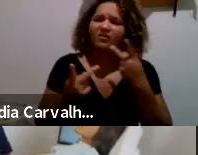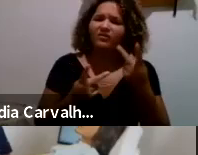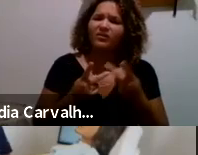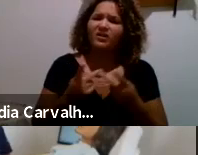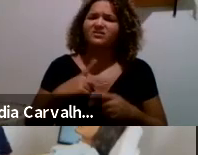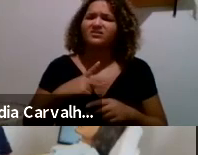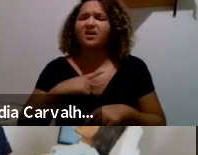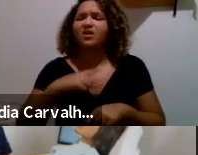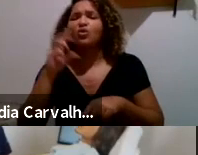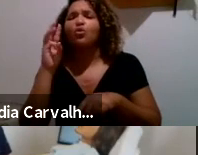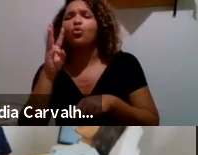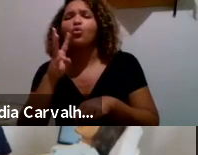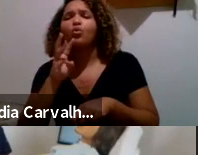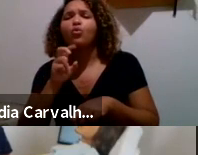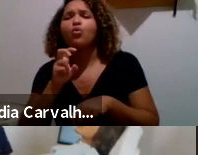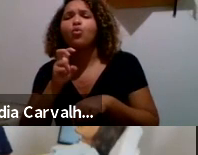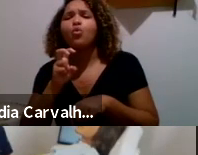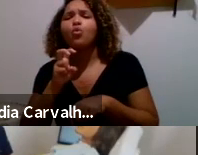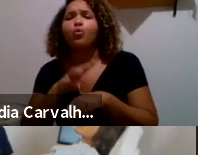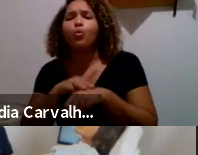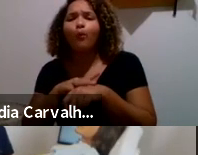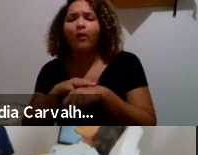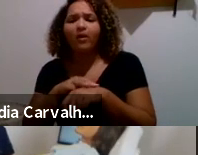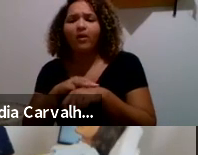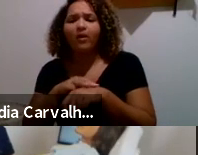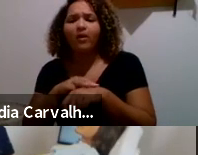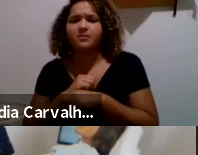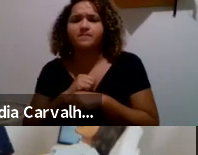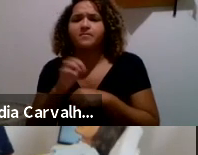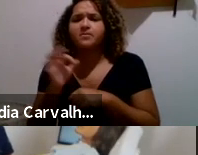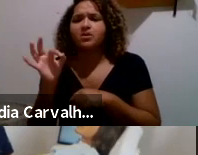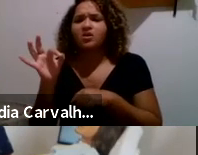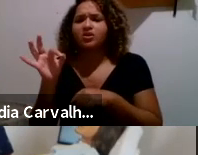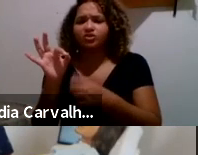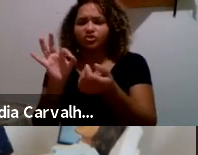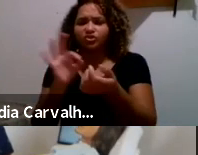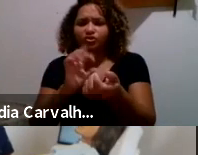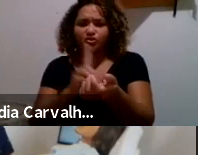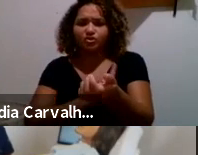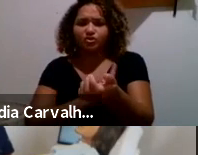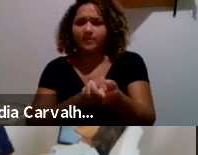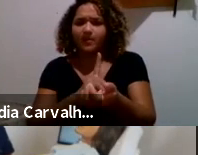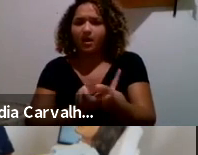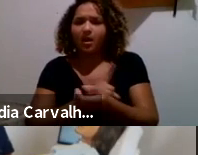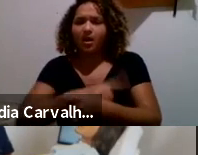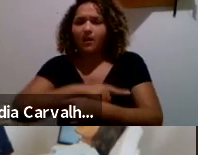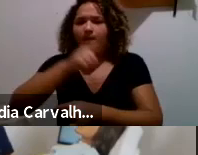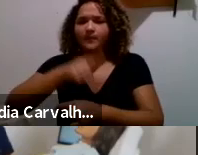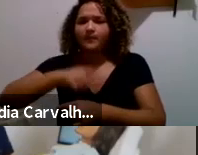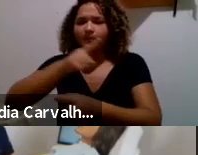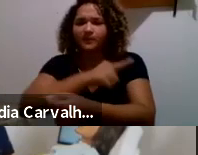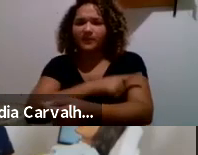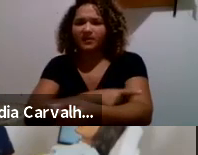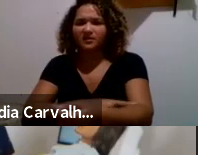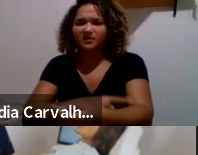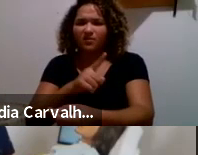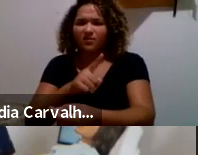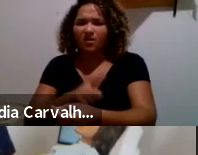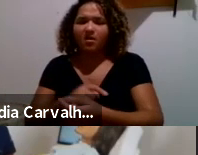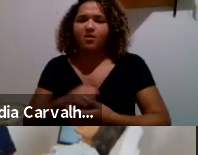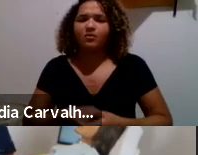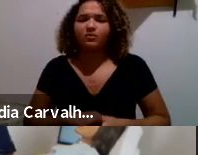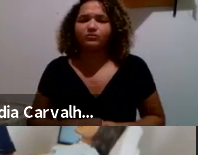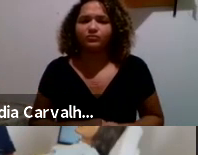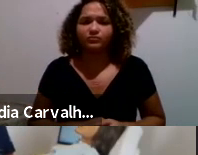alta, diabetes? Não. Tem história de uma formação na família? Não, não saiba não. Não? Não tem